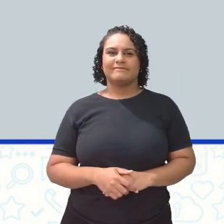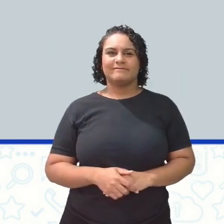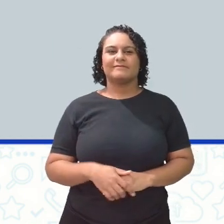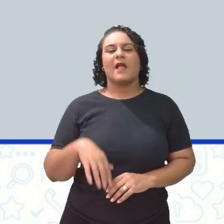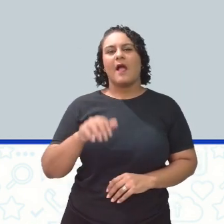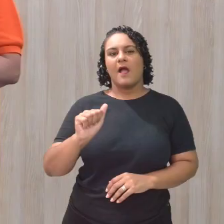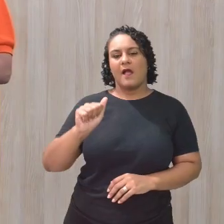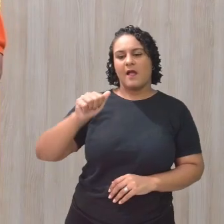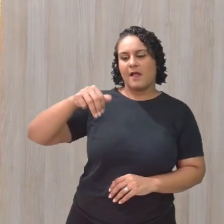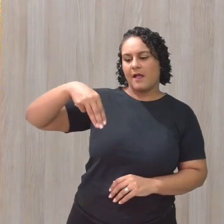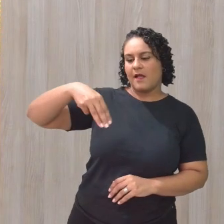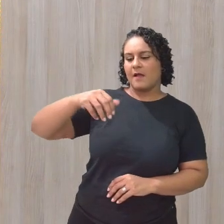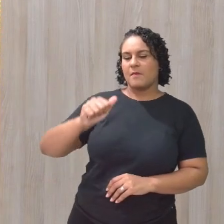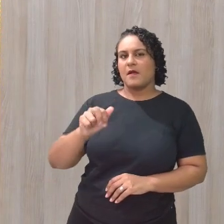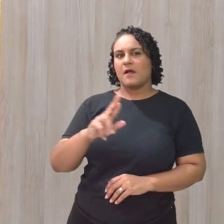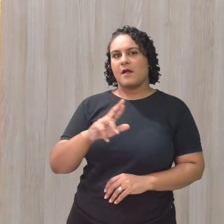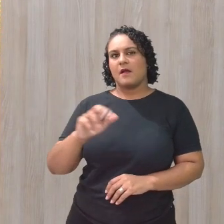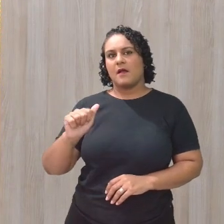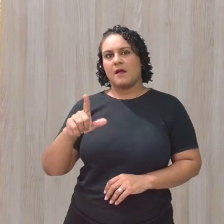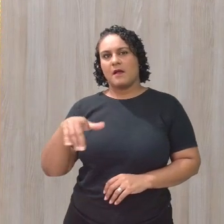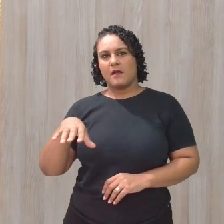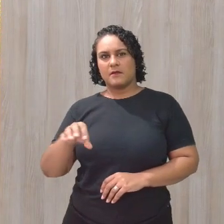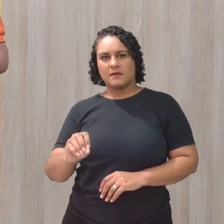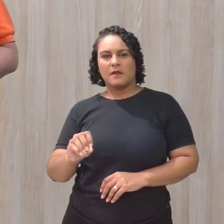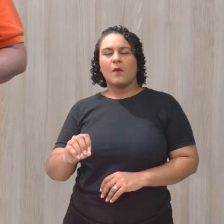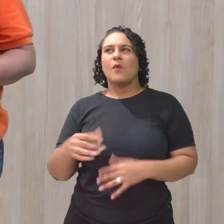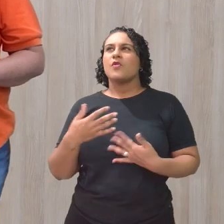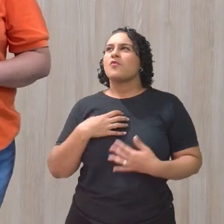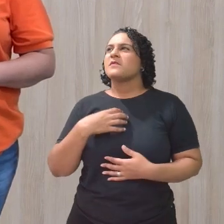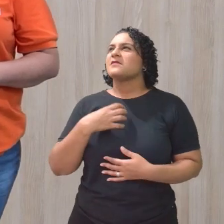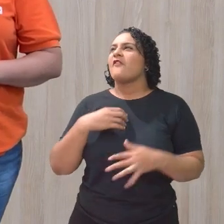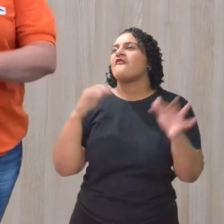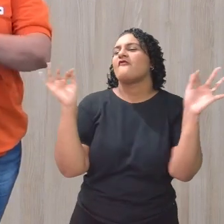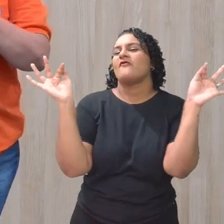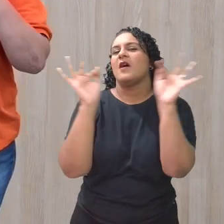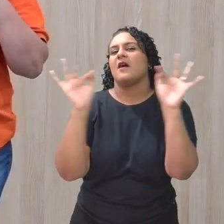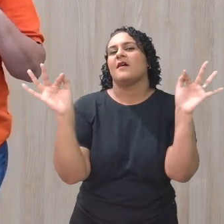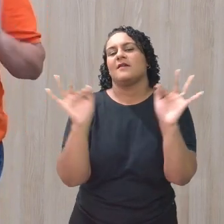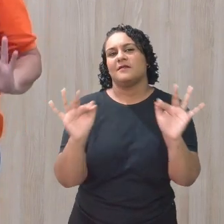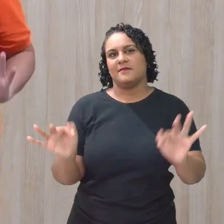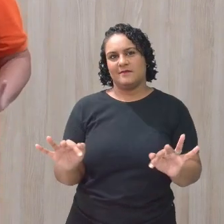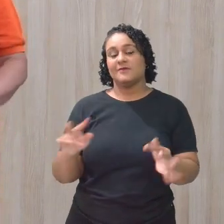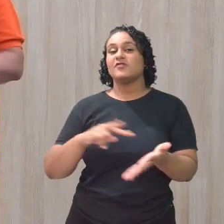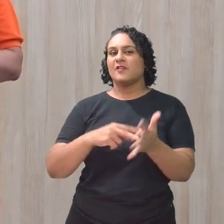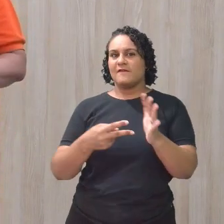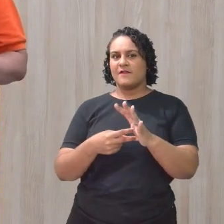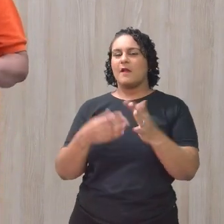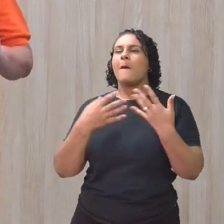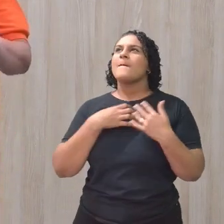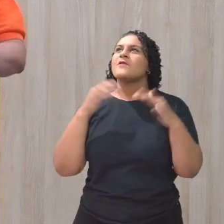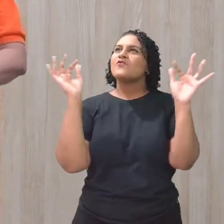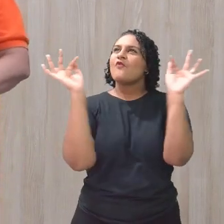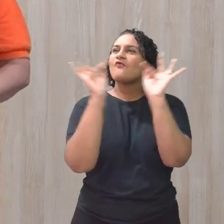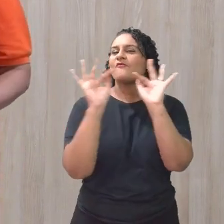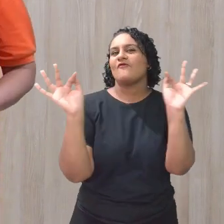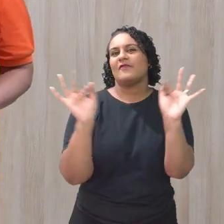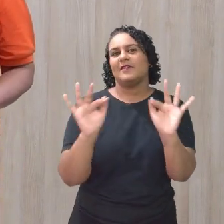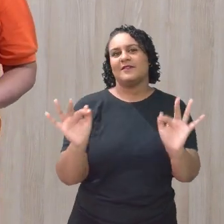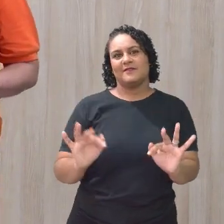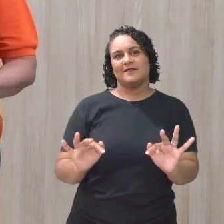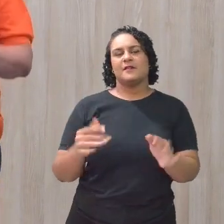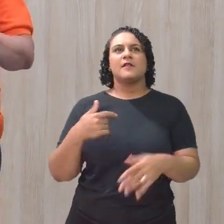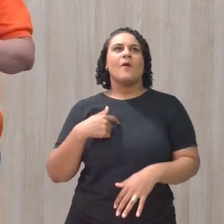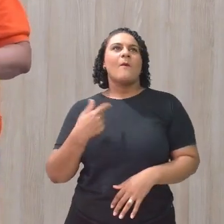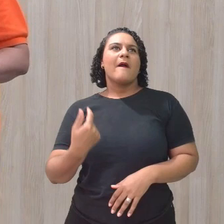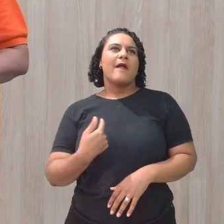naquele menino, eu estou amarradão naquilo que eu estou fazendo agora, eu estou amarrado, vou dizer assim, eu estou amarradona na minha sala de aula